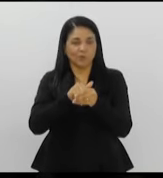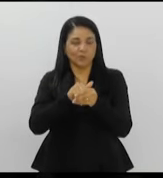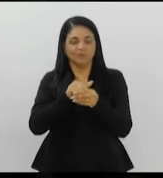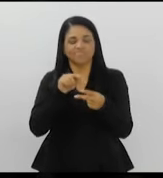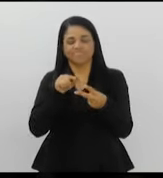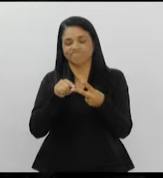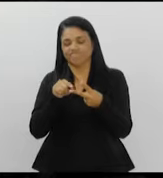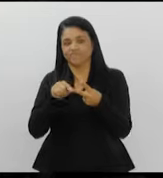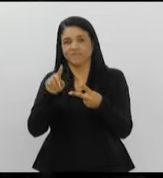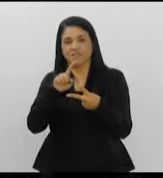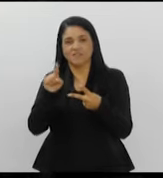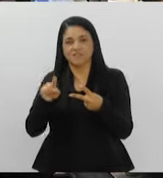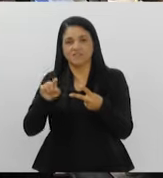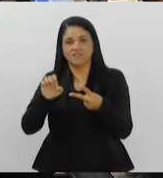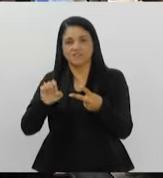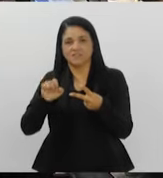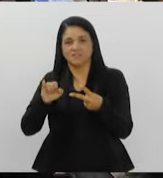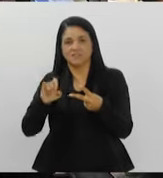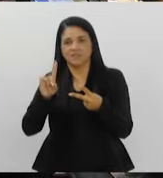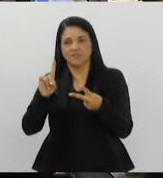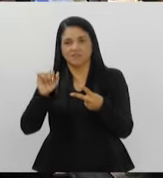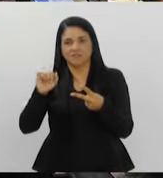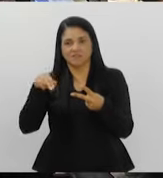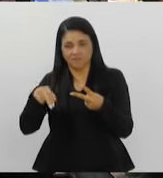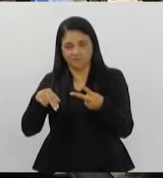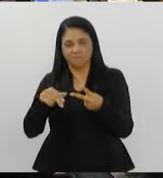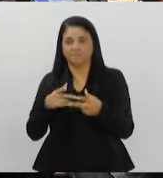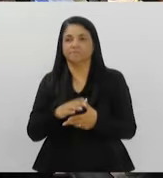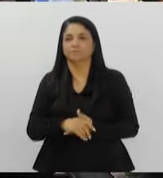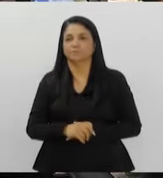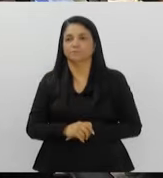Zeidan. A e C. A e B.